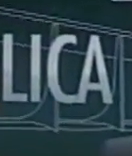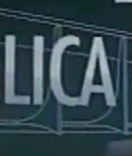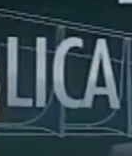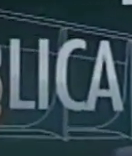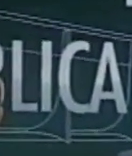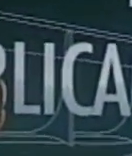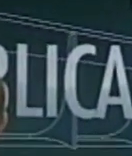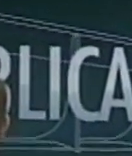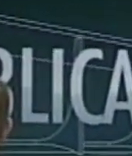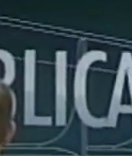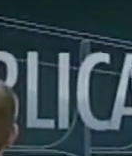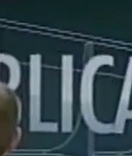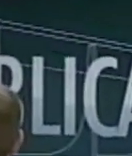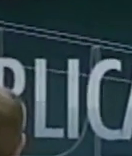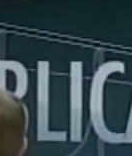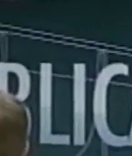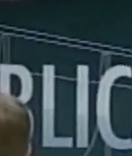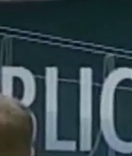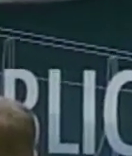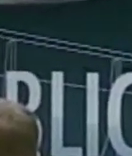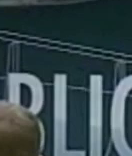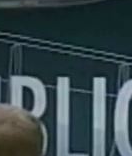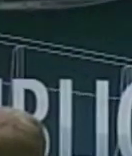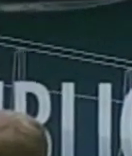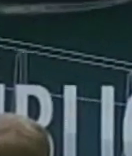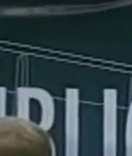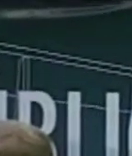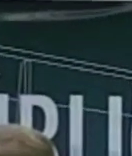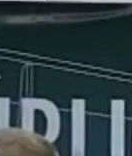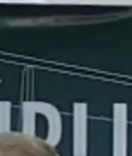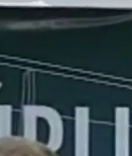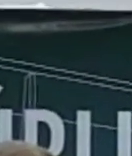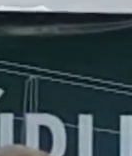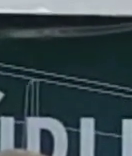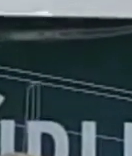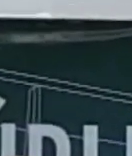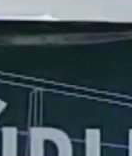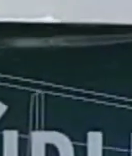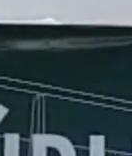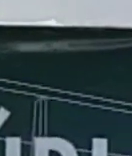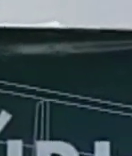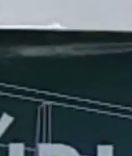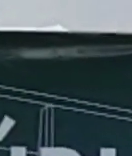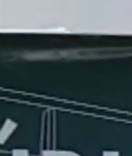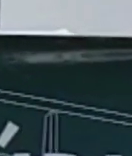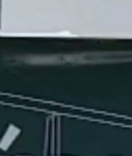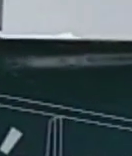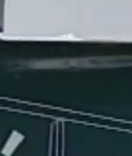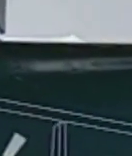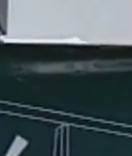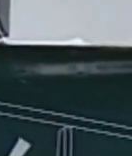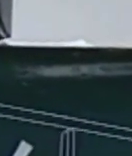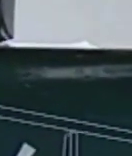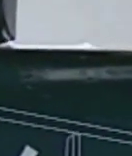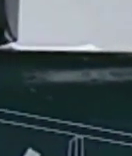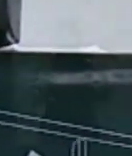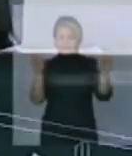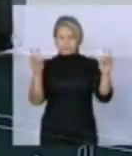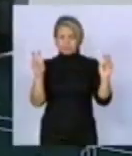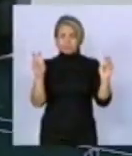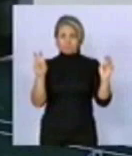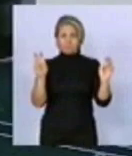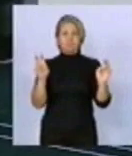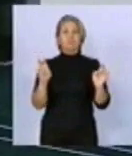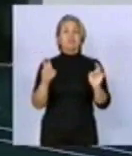para assumir eu só queria esclarecer um pequeno detalhe a